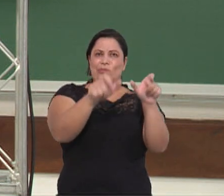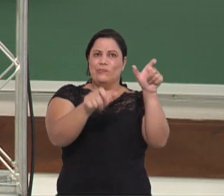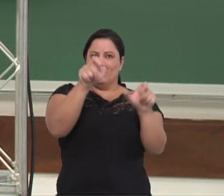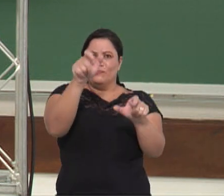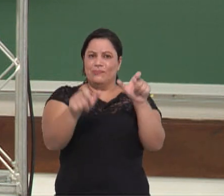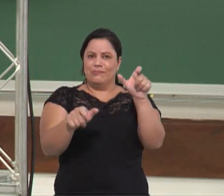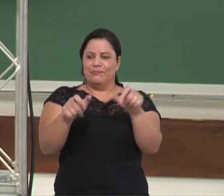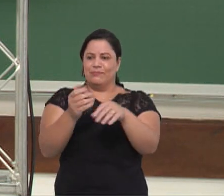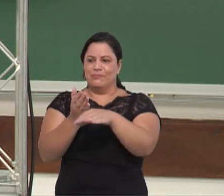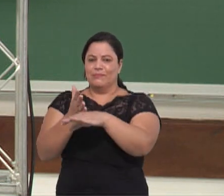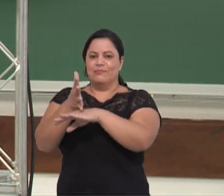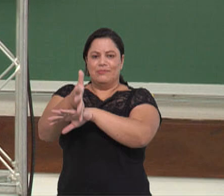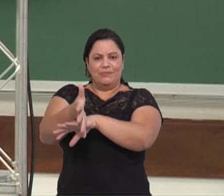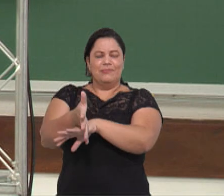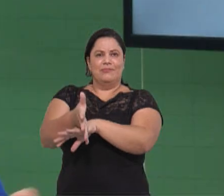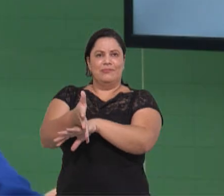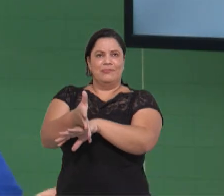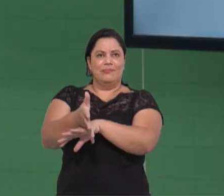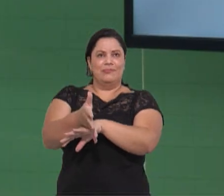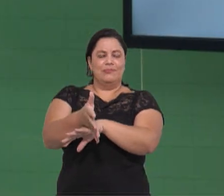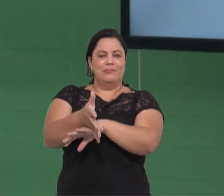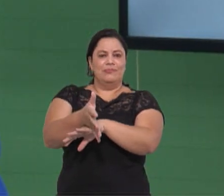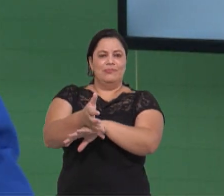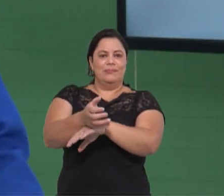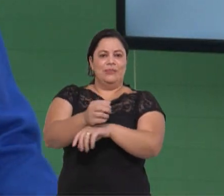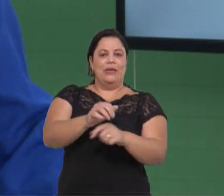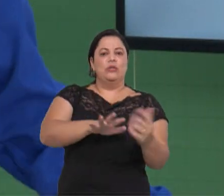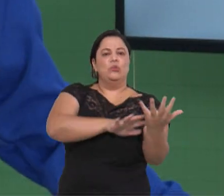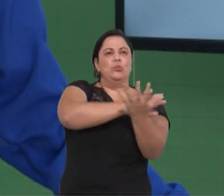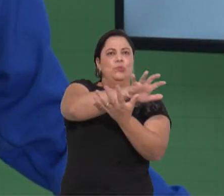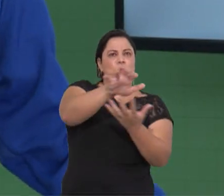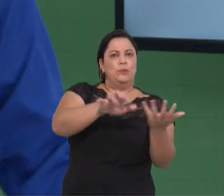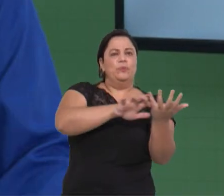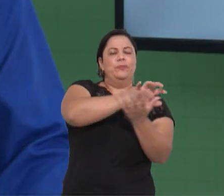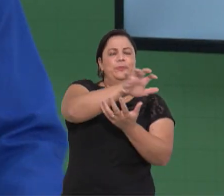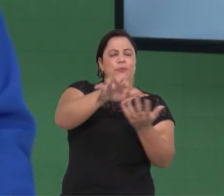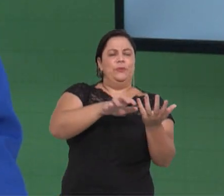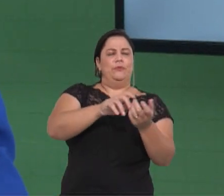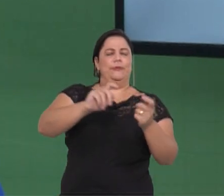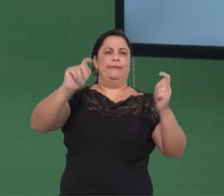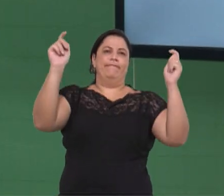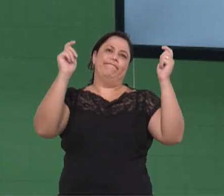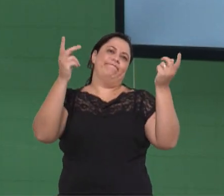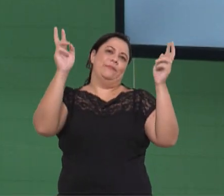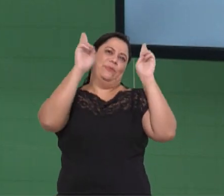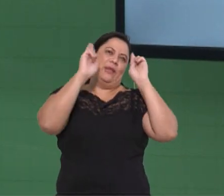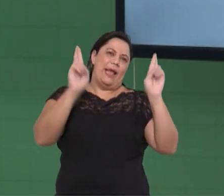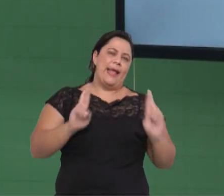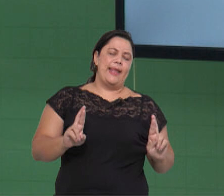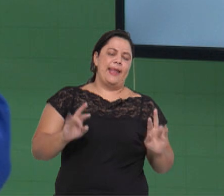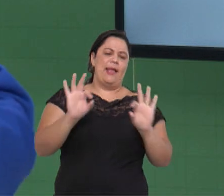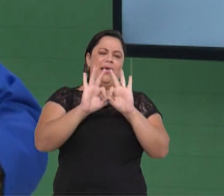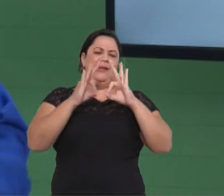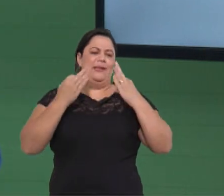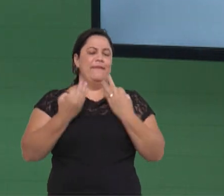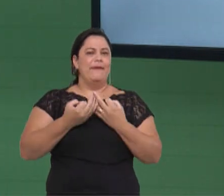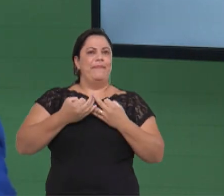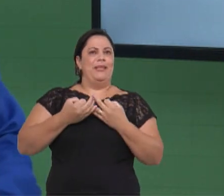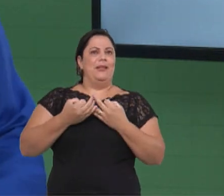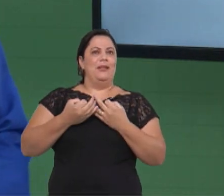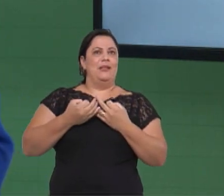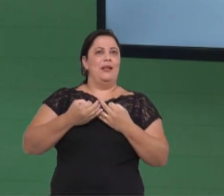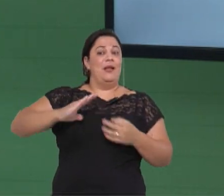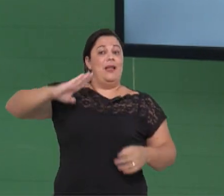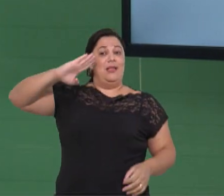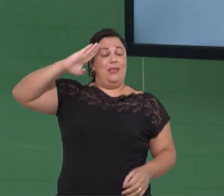a Bastilha, que faziam parte daquele movimento radical. Muitos ali eram seus parentes, então muitos soldados pularam